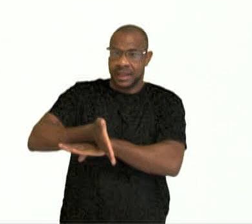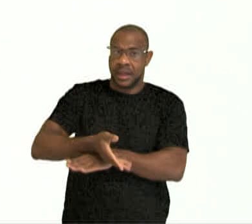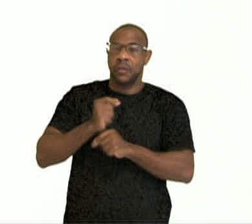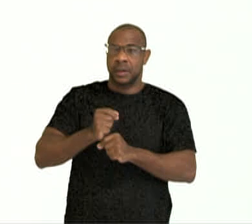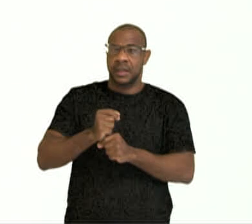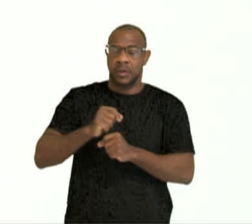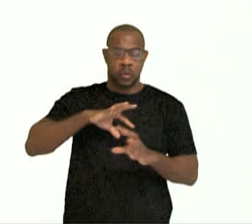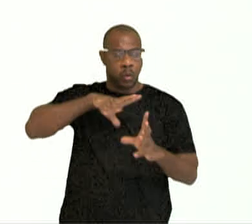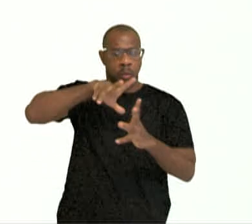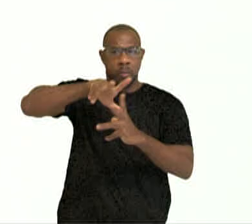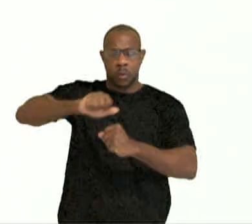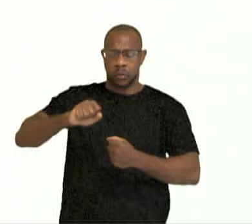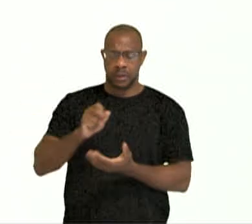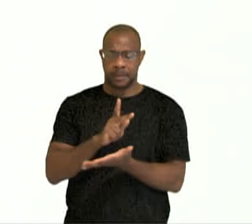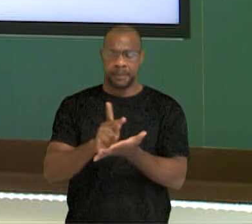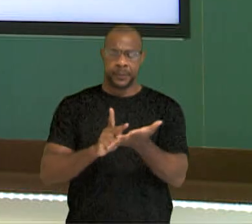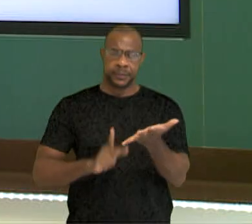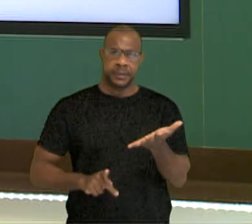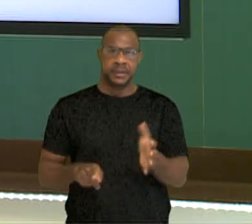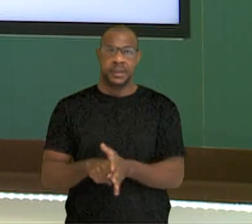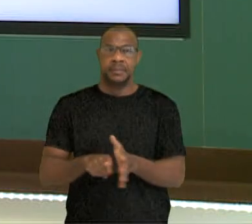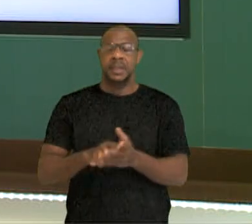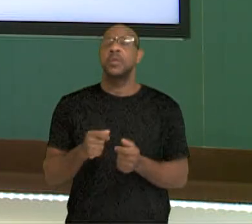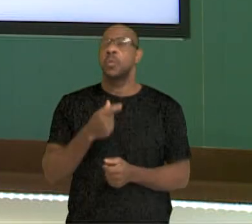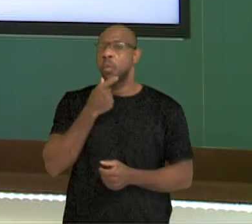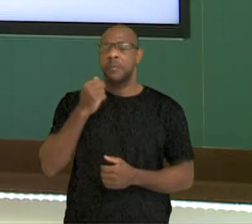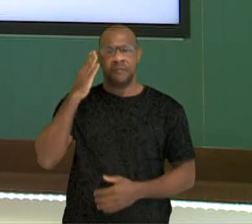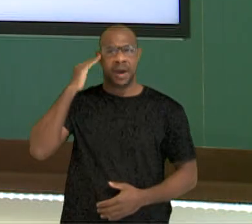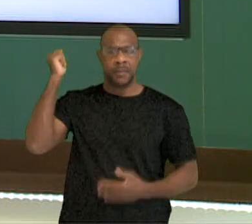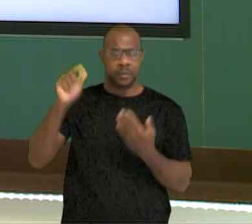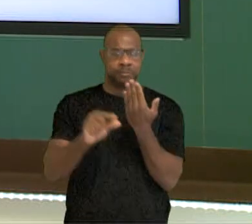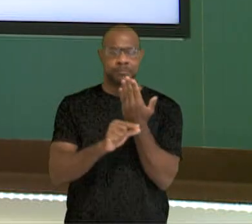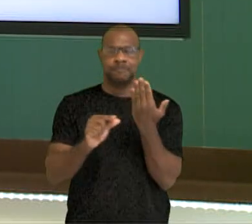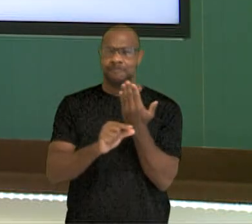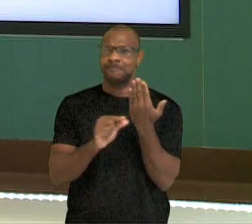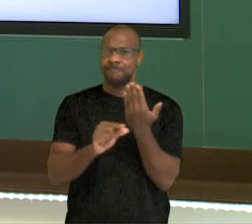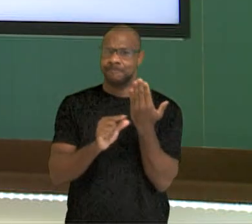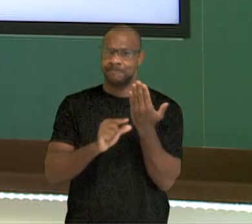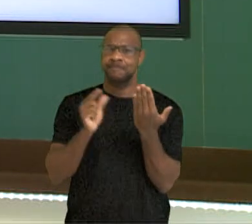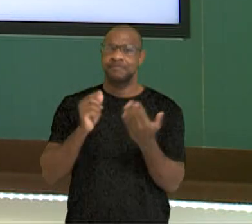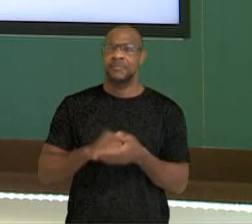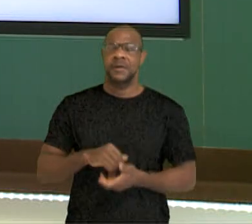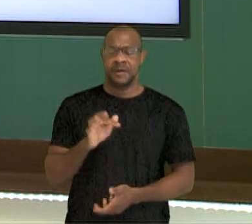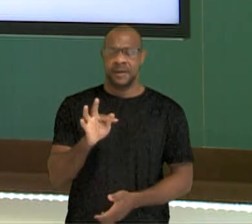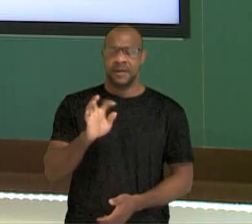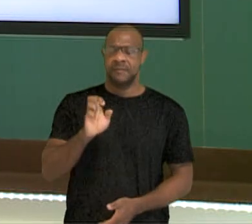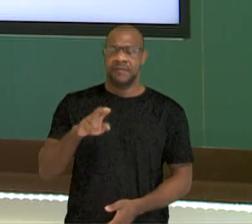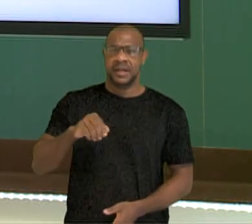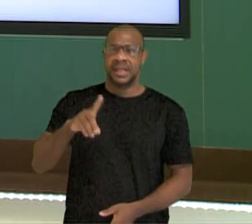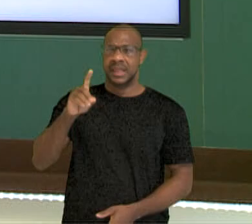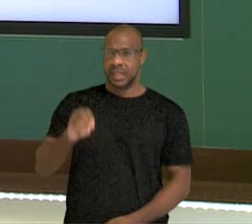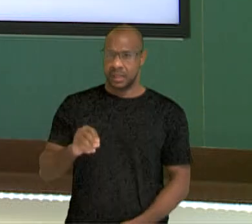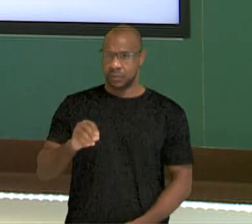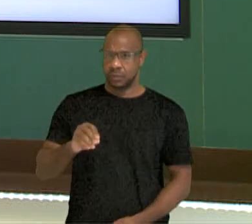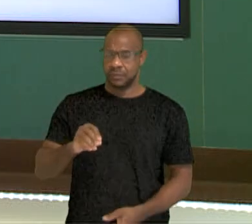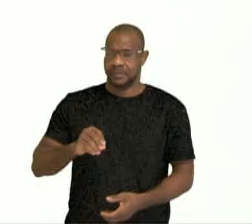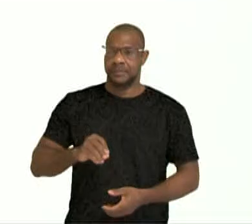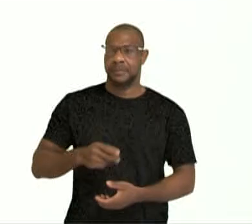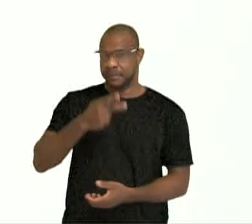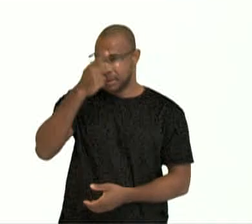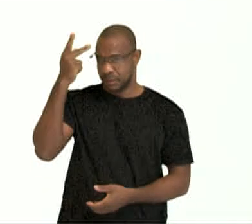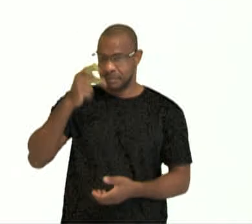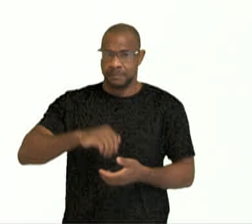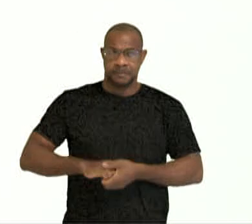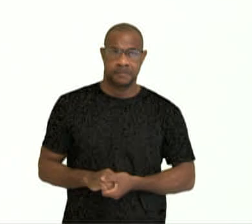dos maiores autores do mundo. Sem dúvida nenhuma, Fernando Pessoa, um inventor de almas.